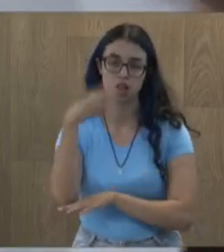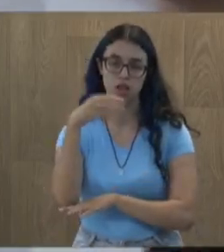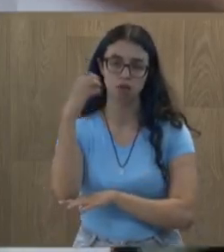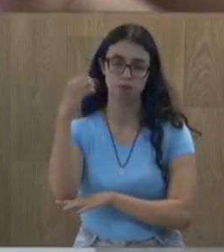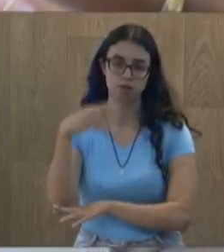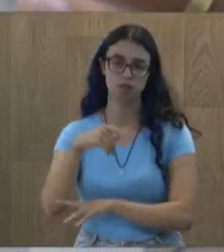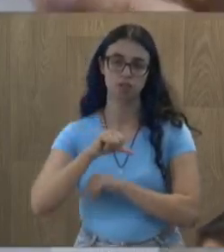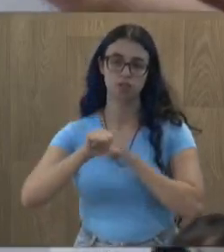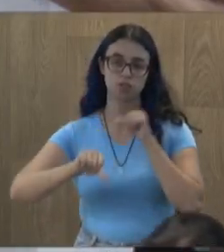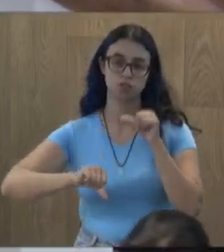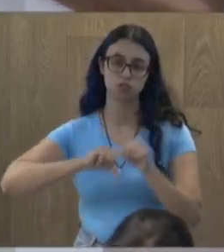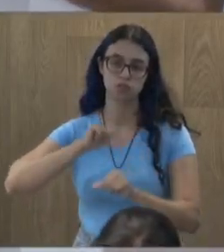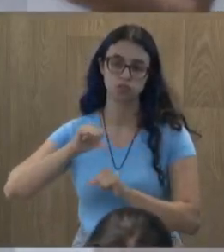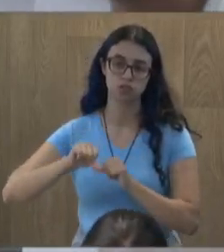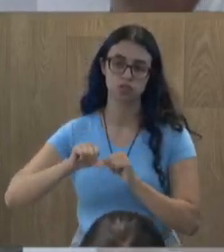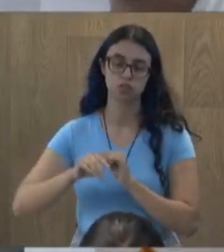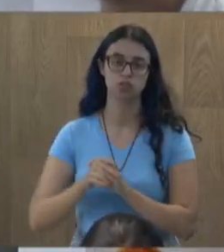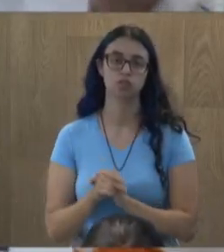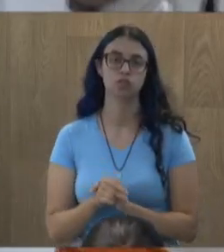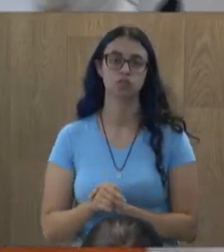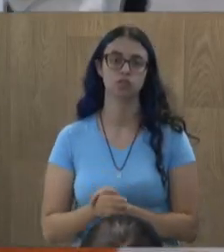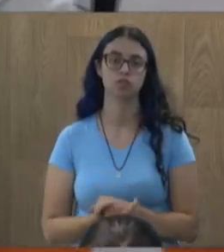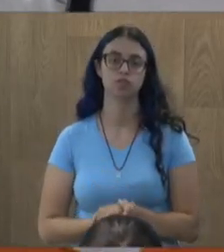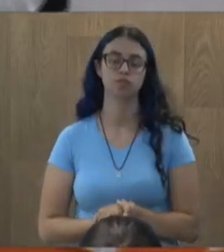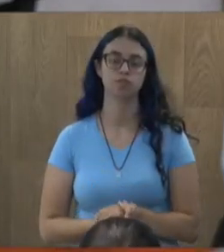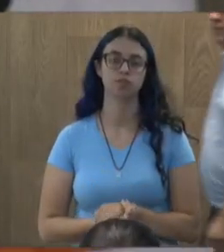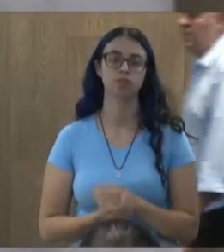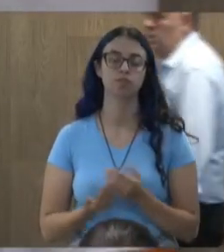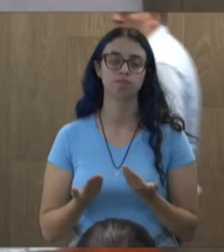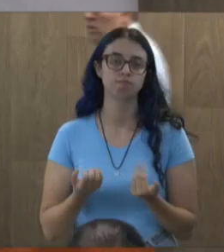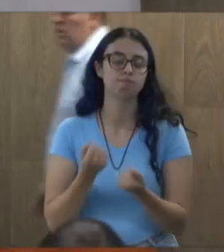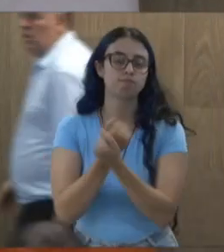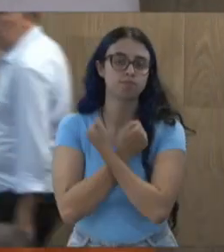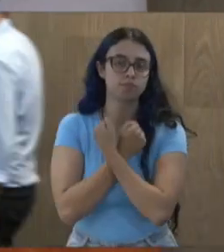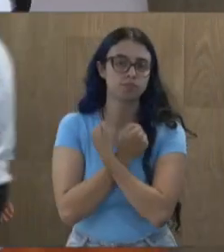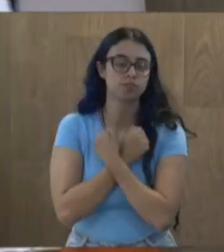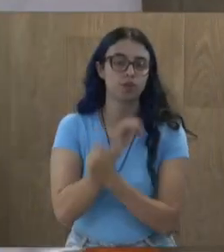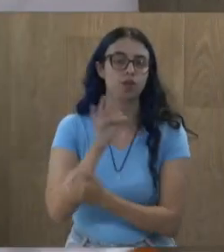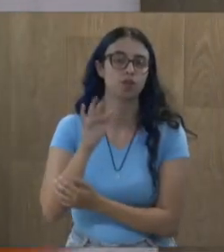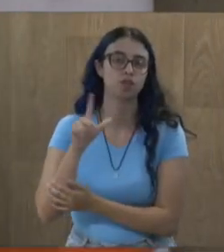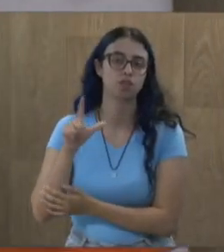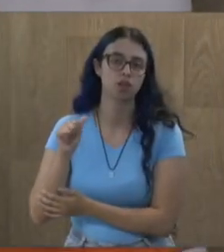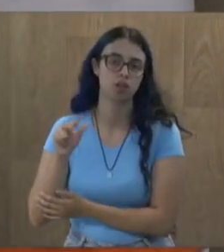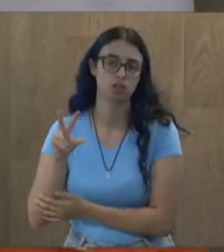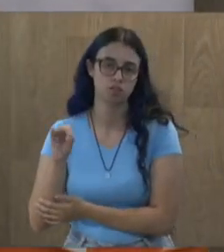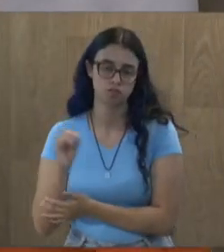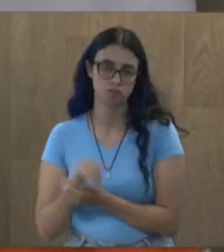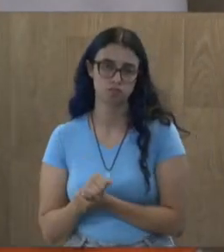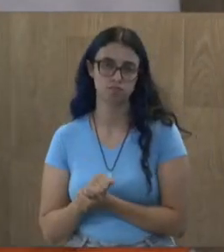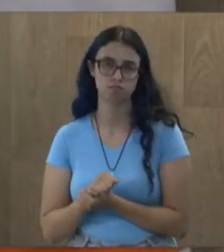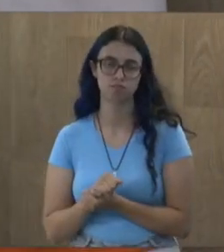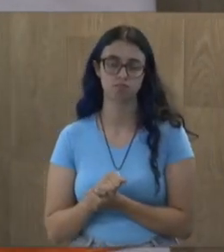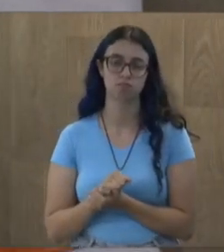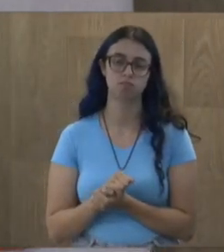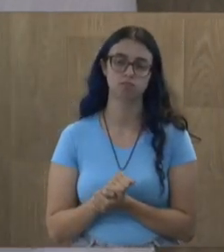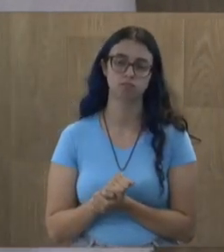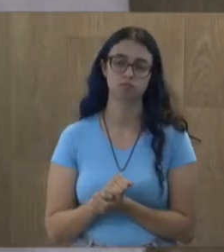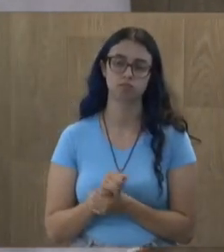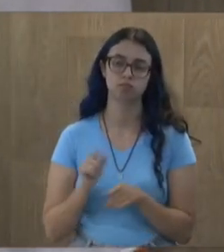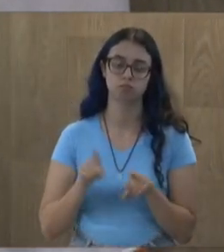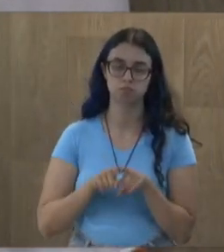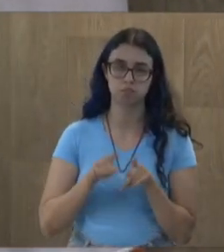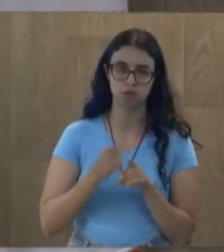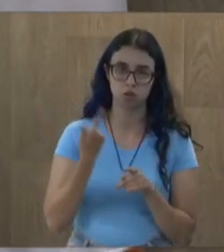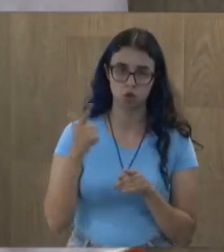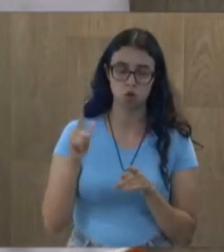para o Flávio, que está nos acompanhando lá no bairro Realengo, grande parceiro. E essa aqui também, senhor presidente, que foi